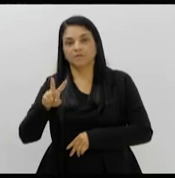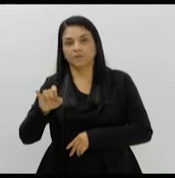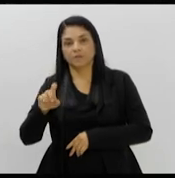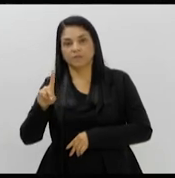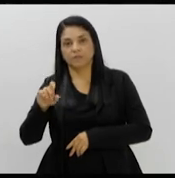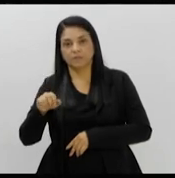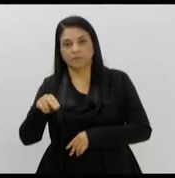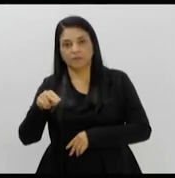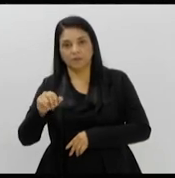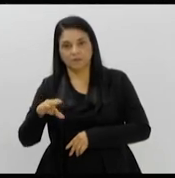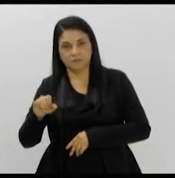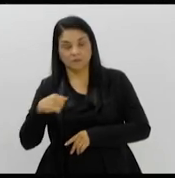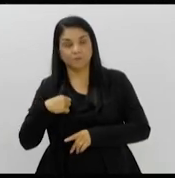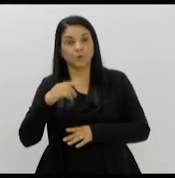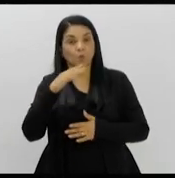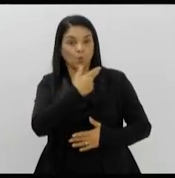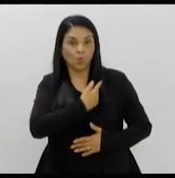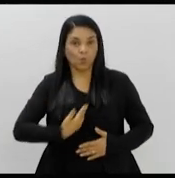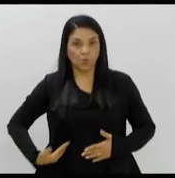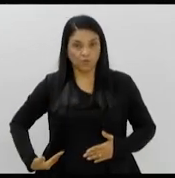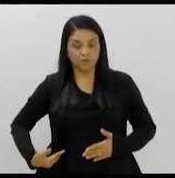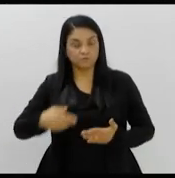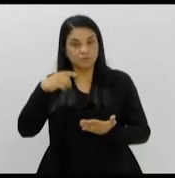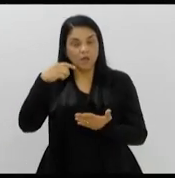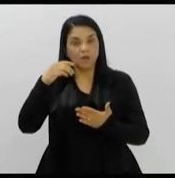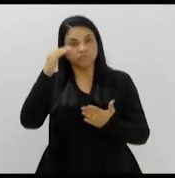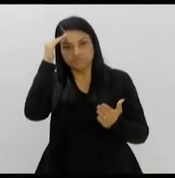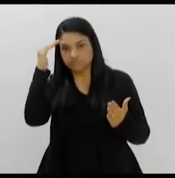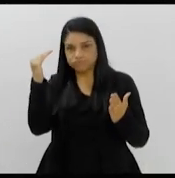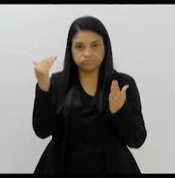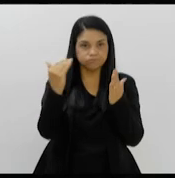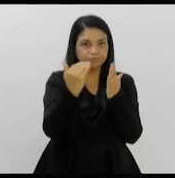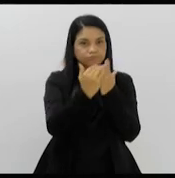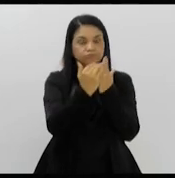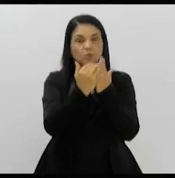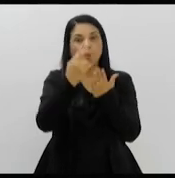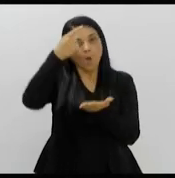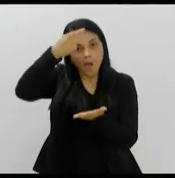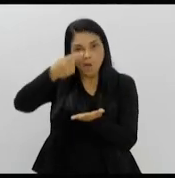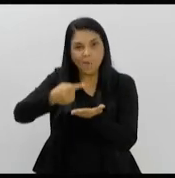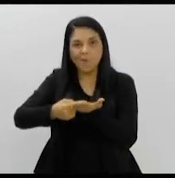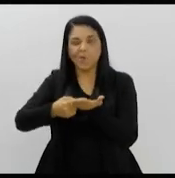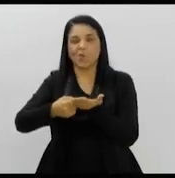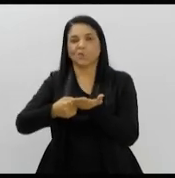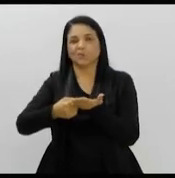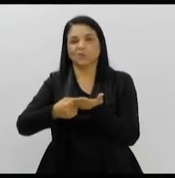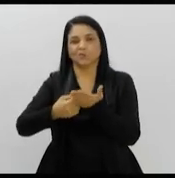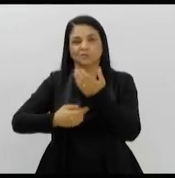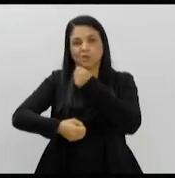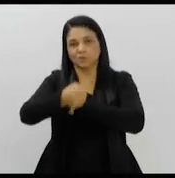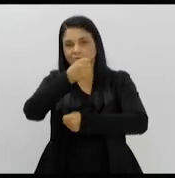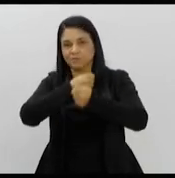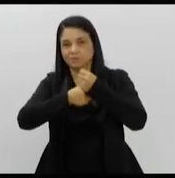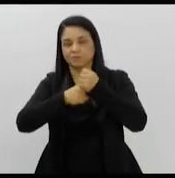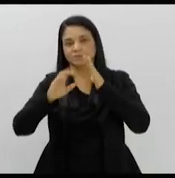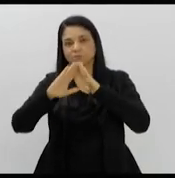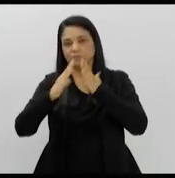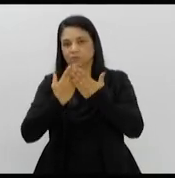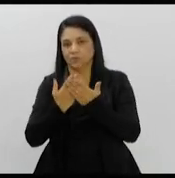cumprir o acordo que ele celebrou no colégio de líderes então é inaceitável